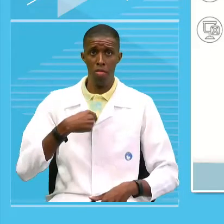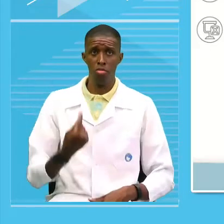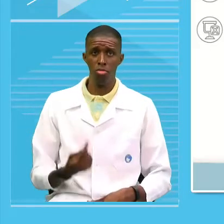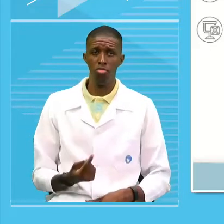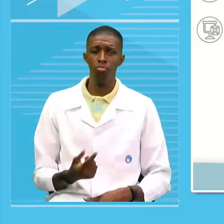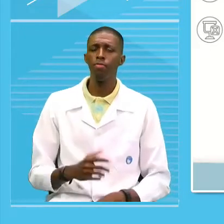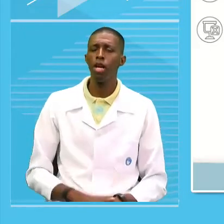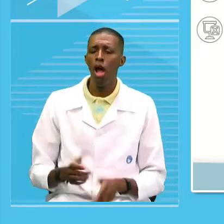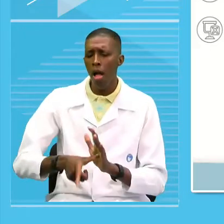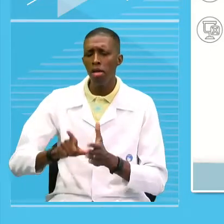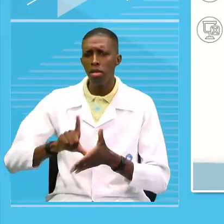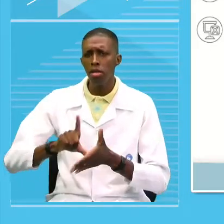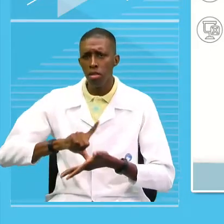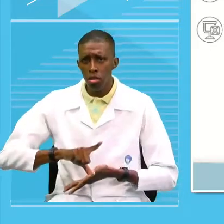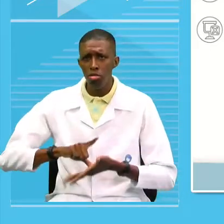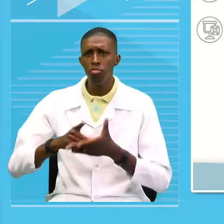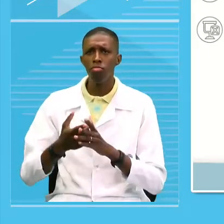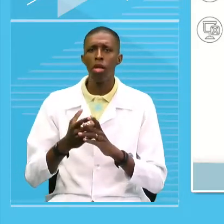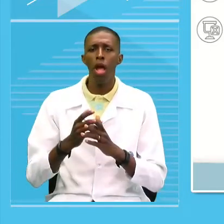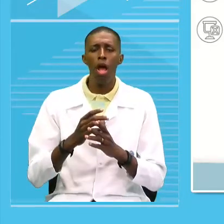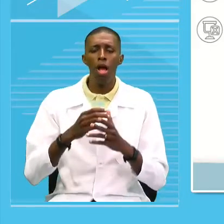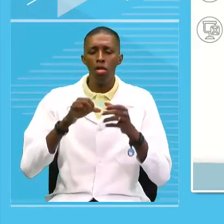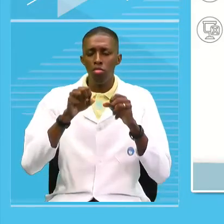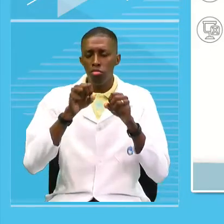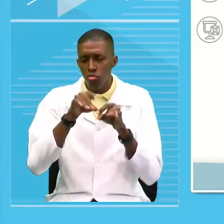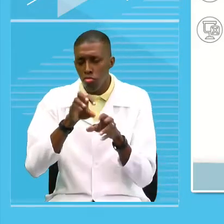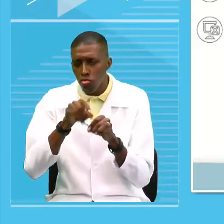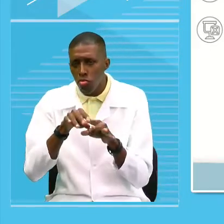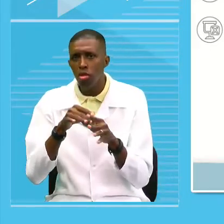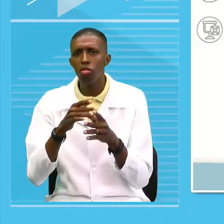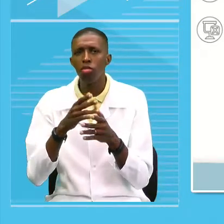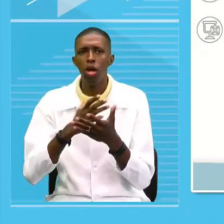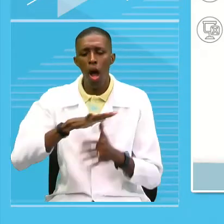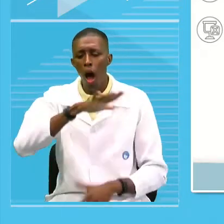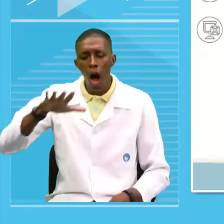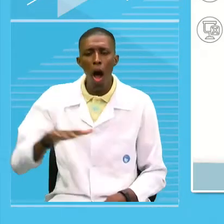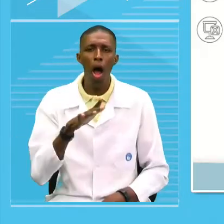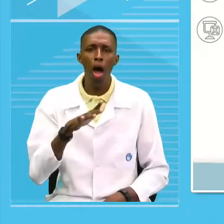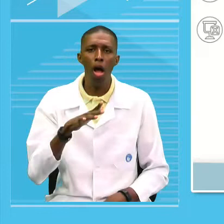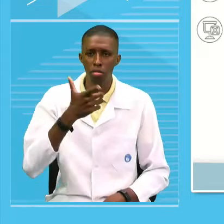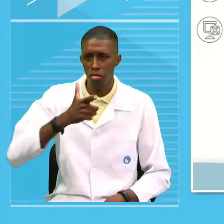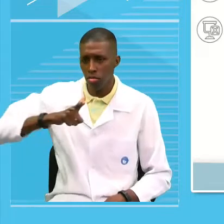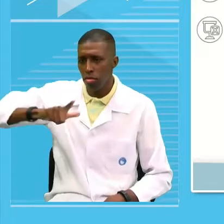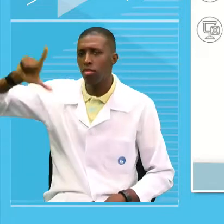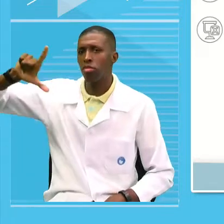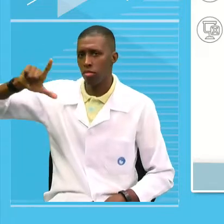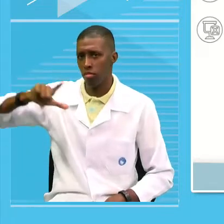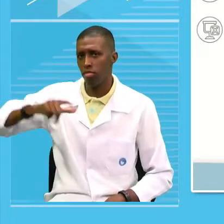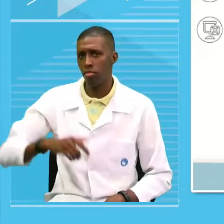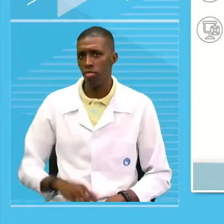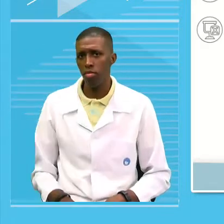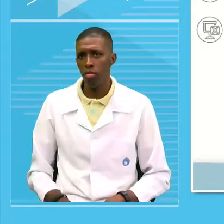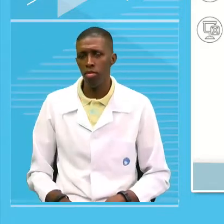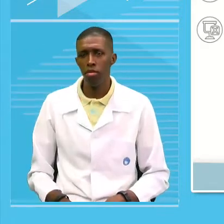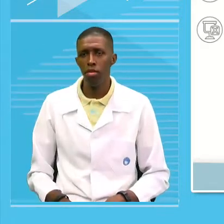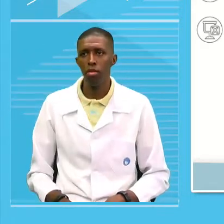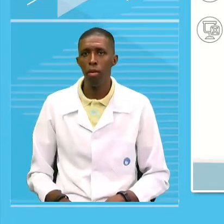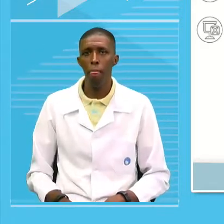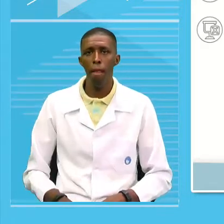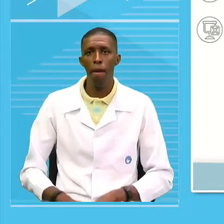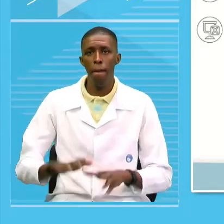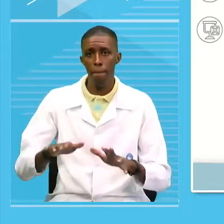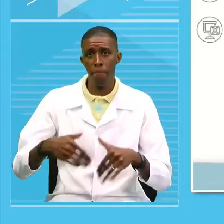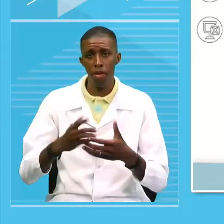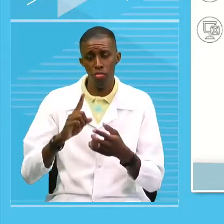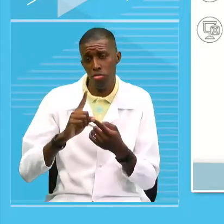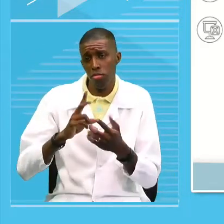eu tô aqui né dou aula de história sociologia projeto de vida então eu sempre fui mais dar a minha aptidão sempre foi mais com